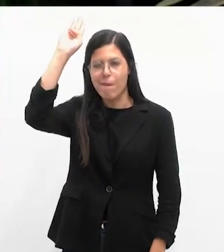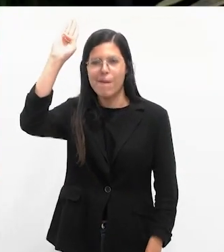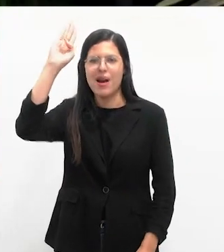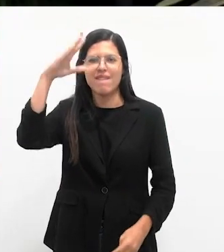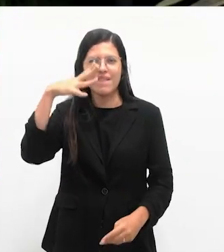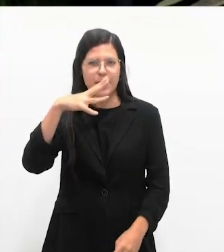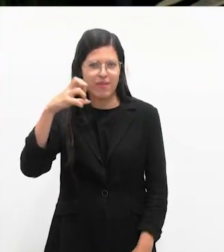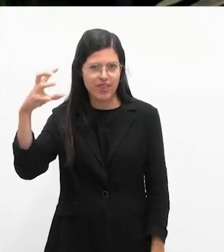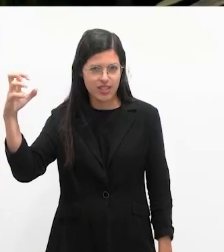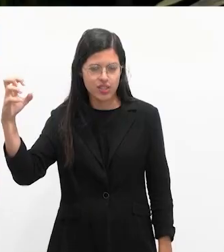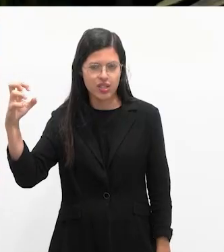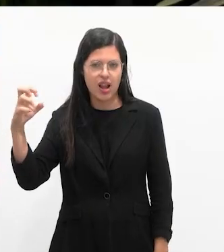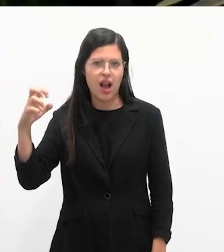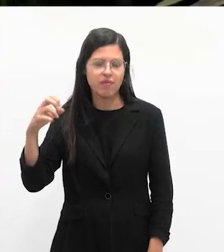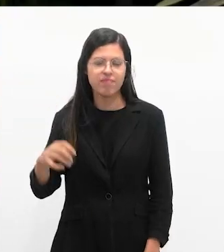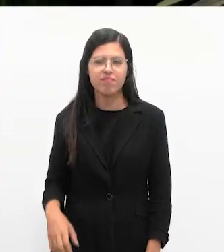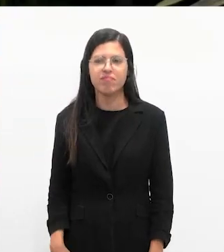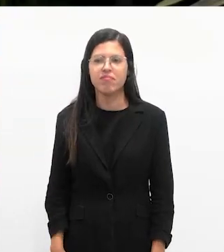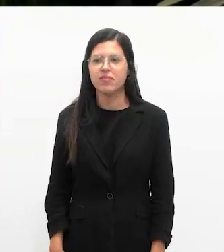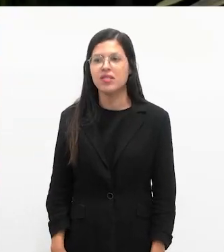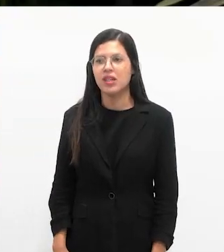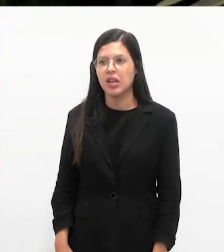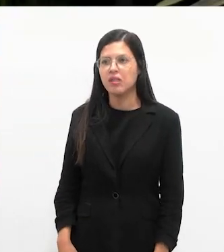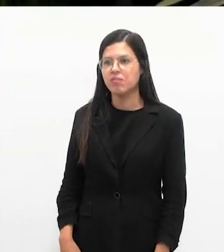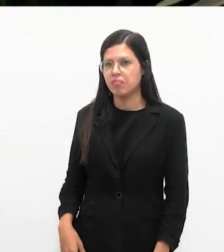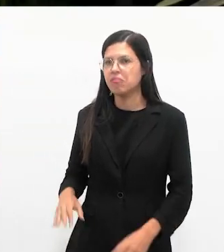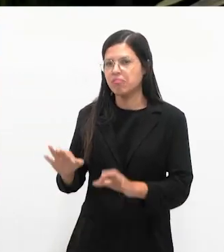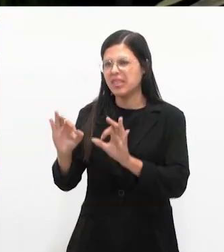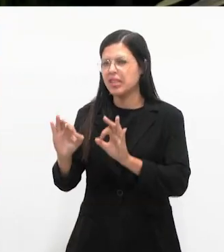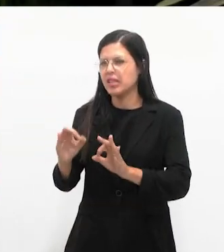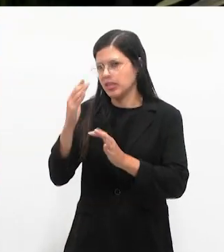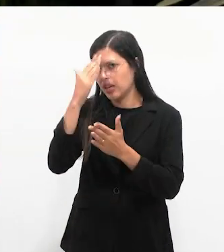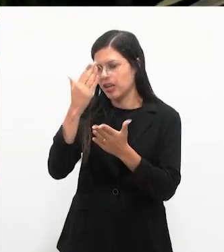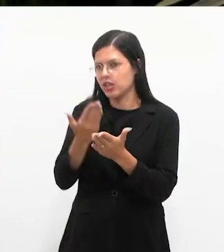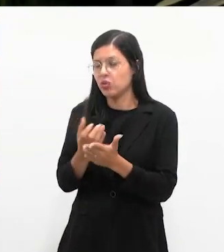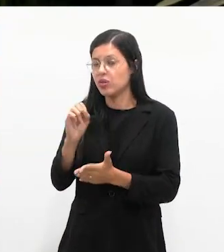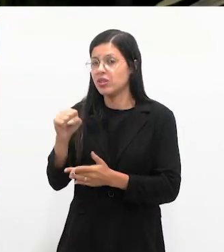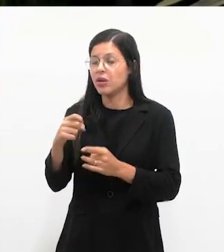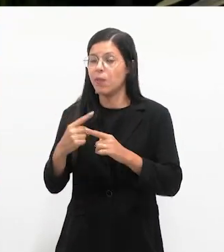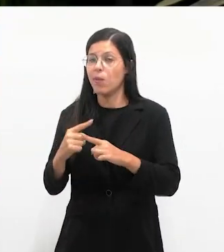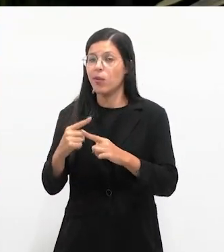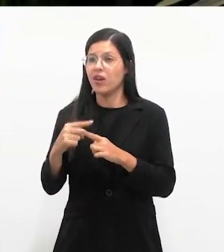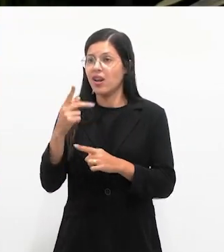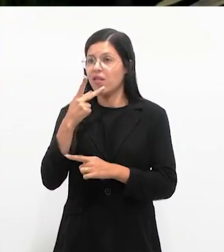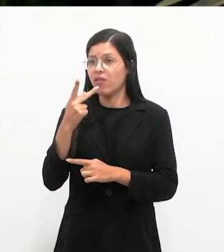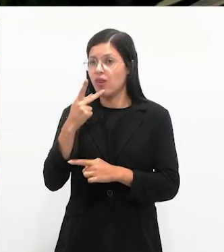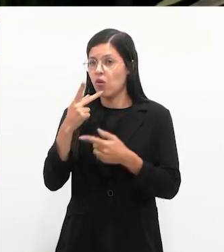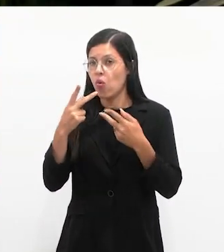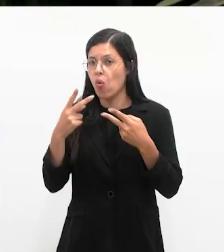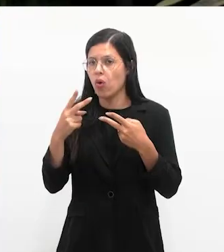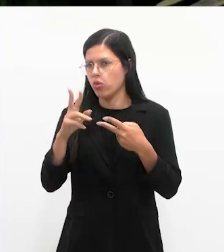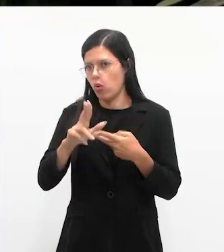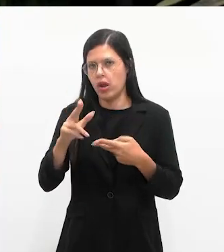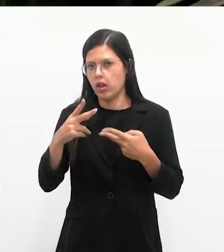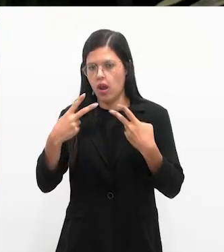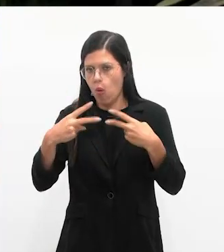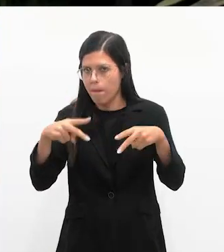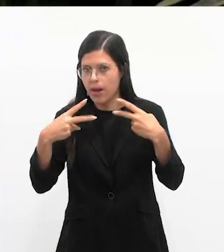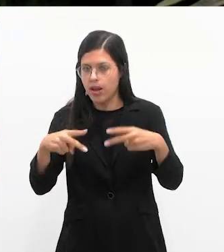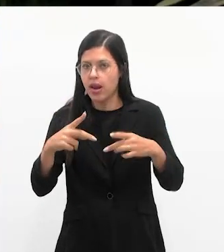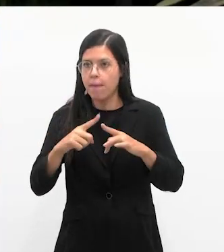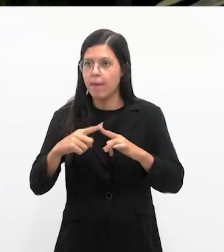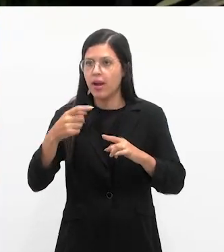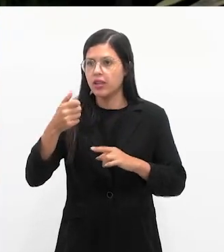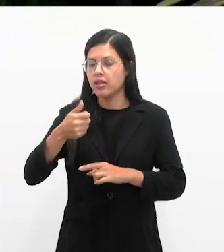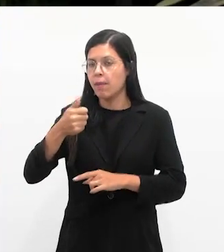vou apostar, né? Mas tenho bastante certeza, porque ele mesmo enfatizou, não na homilia, mas naquela